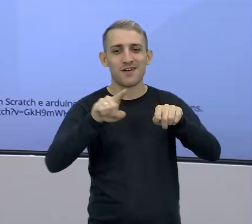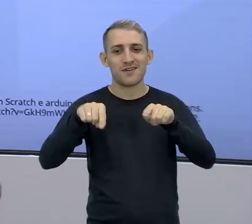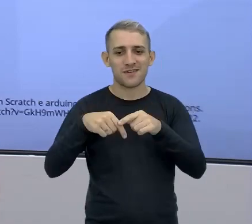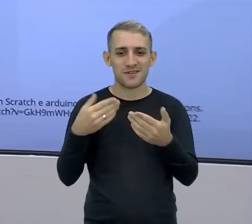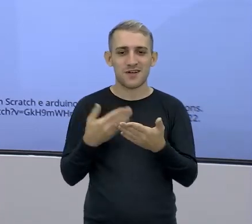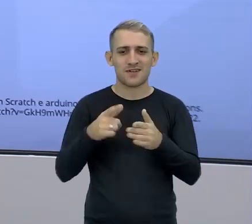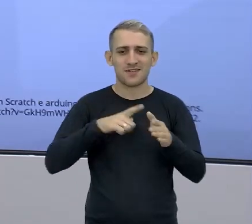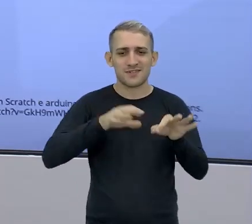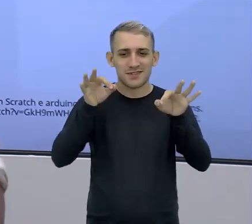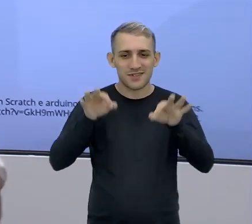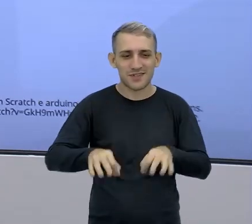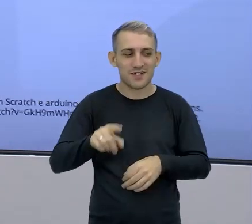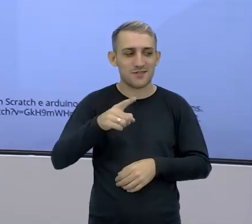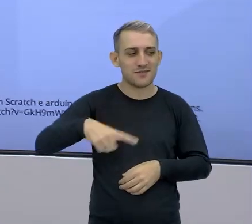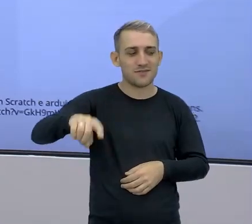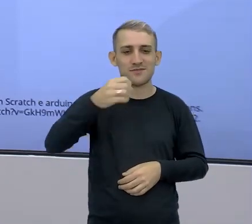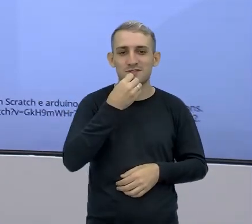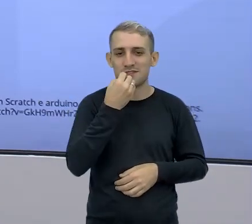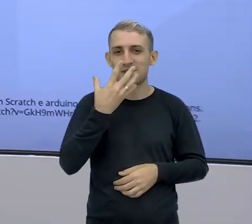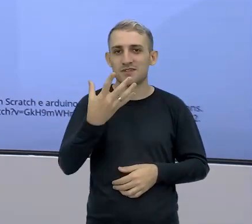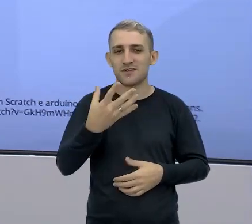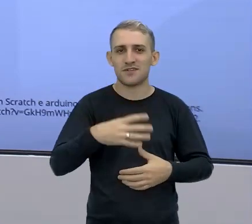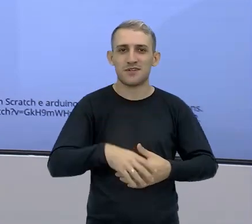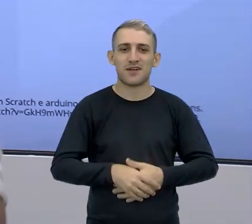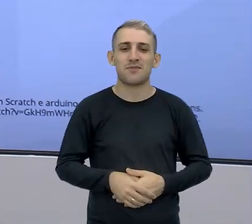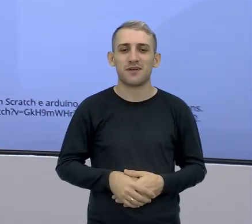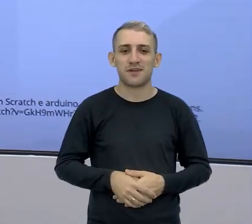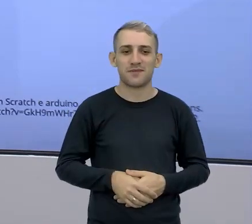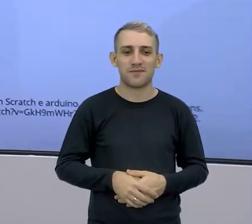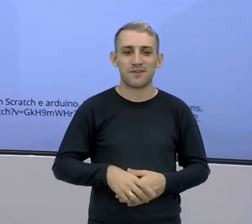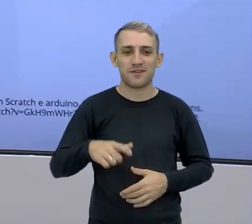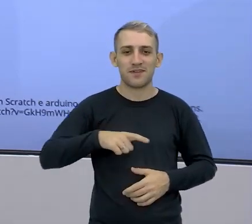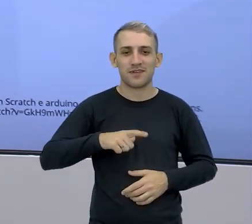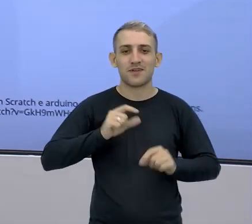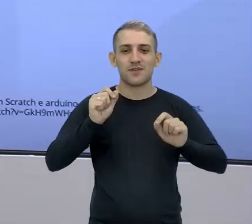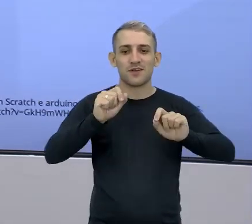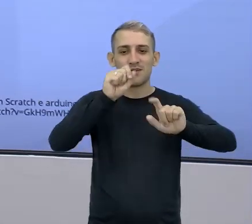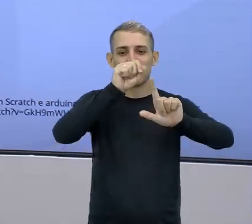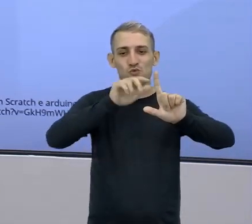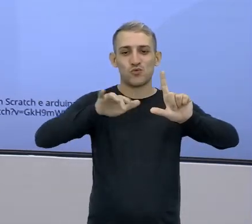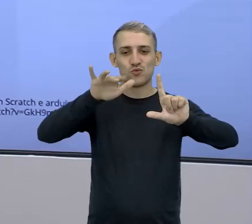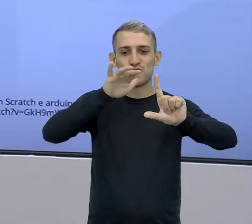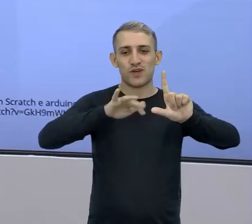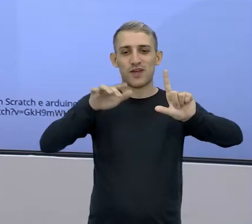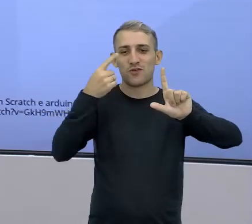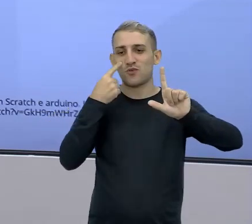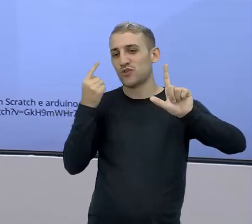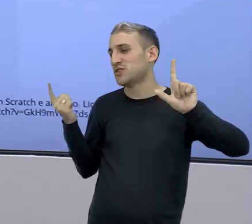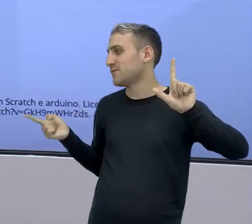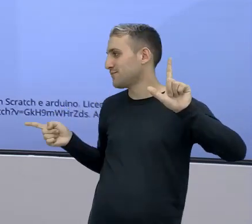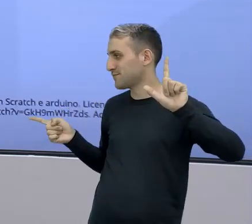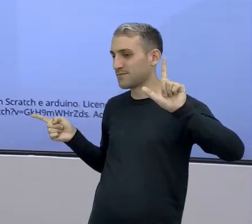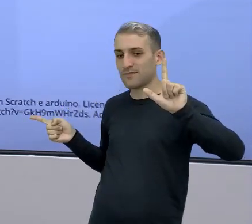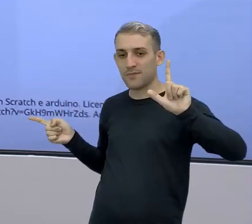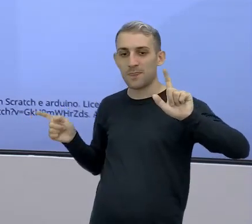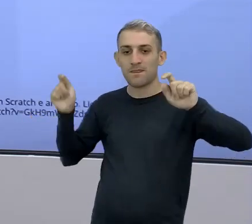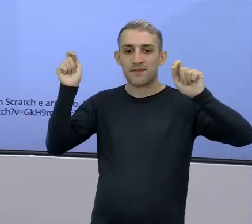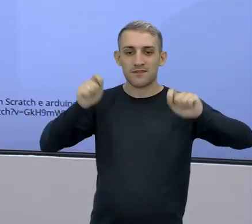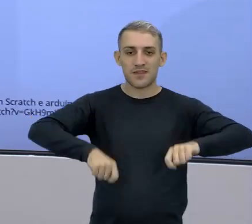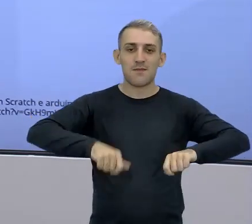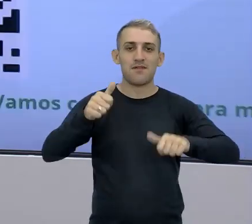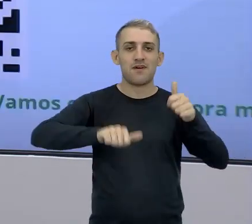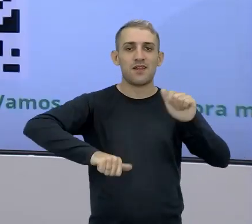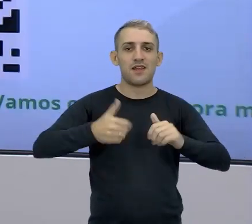vai se dar super, super, super bem. Tá certo? Tá aparecendo aqui, ó, no rodapé já o QR Code para avaliação dessa